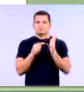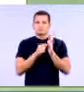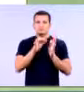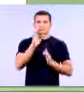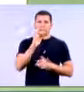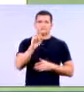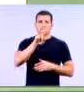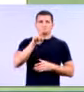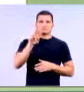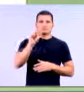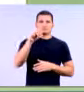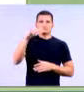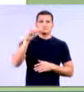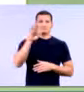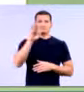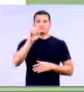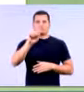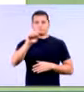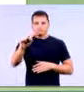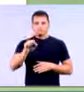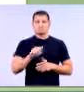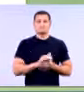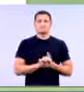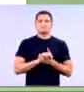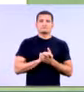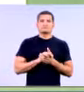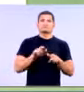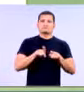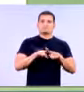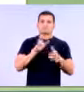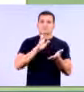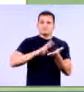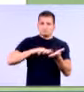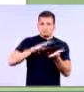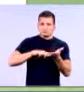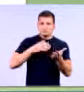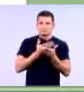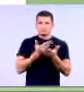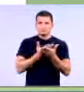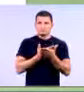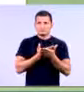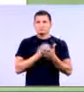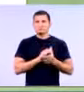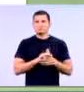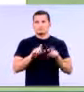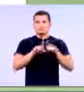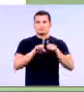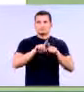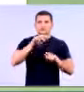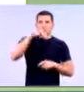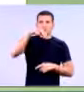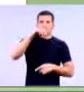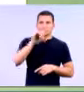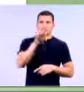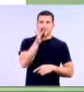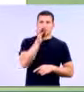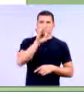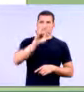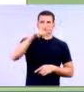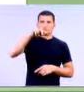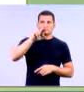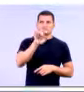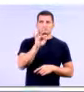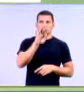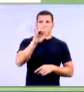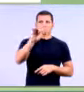internet e, por fim, as metodologias de estudo e as netiquetas que nós vimos, inclusive, na última